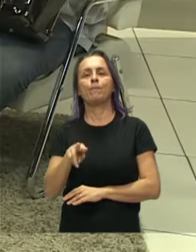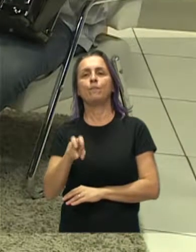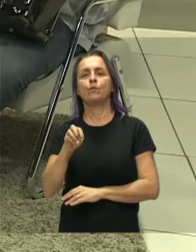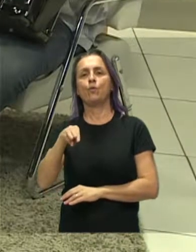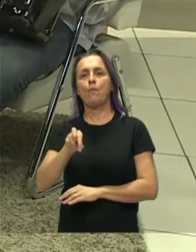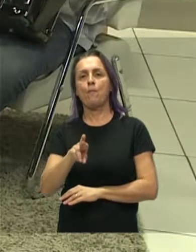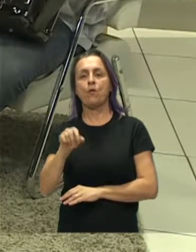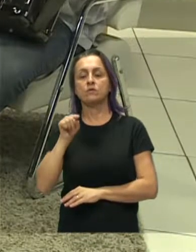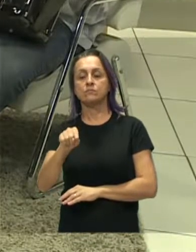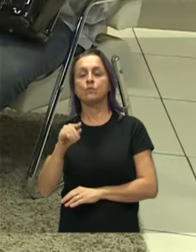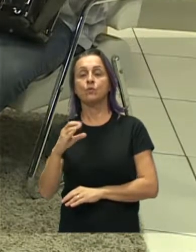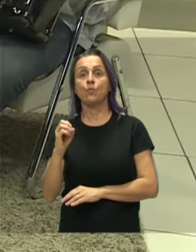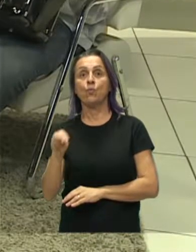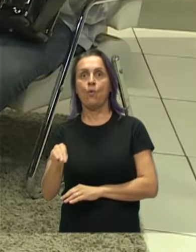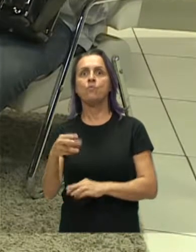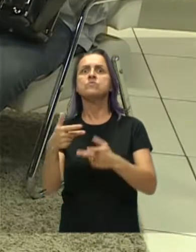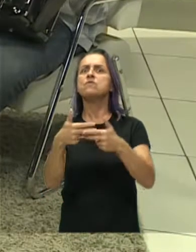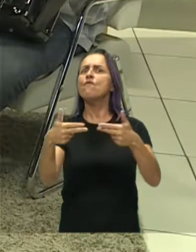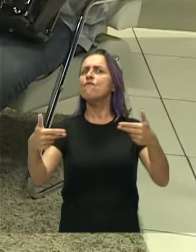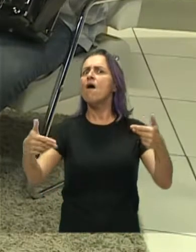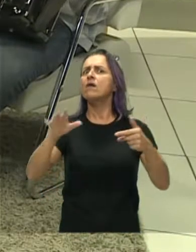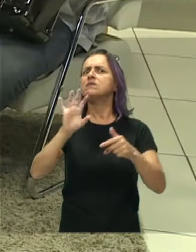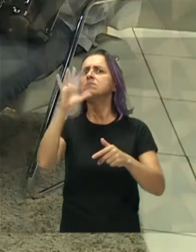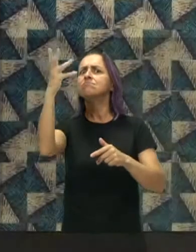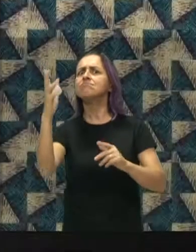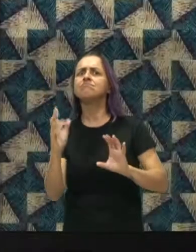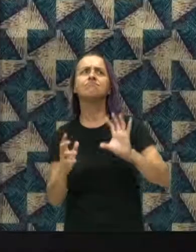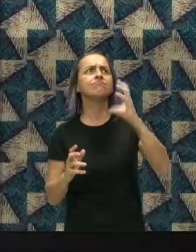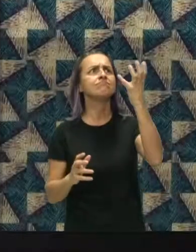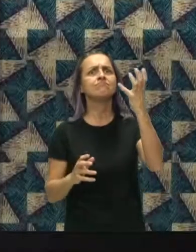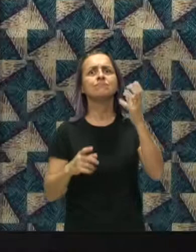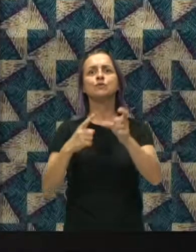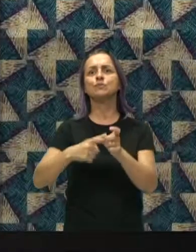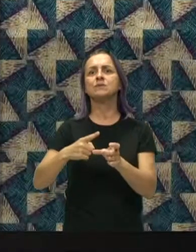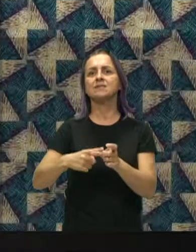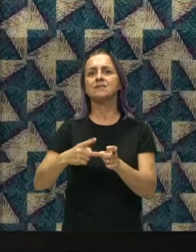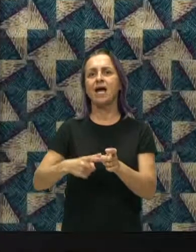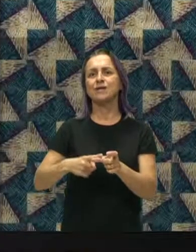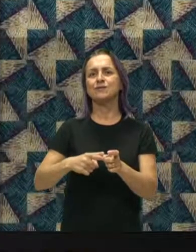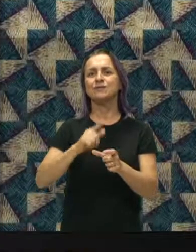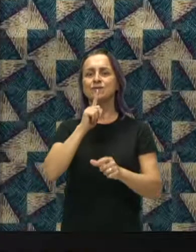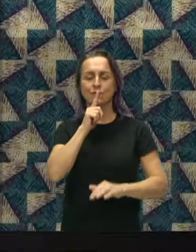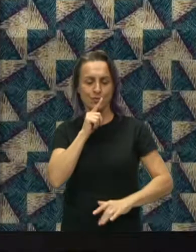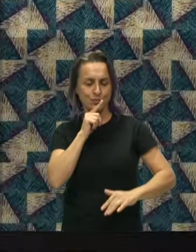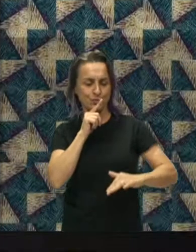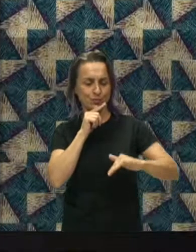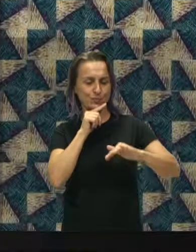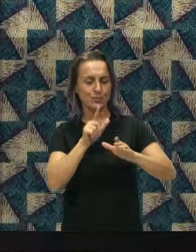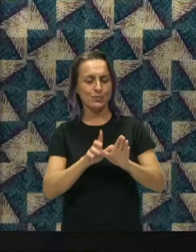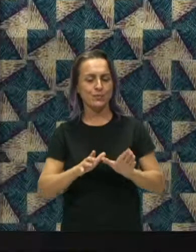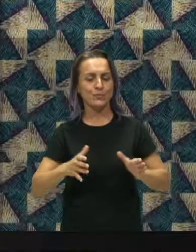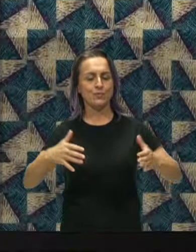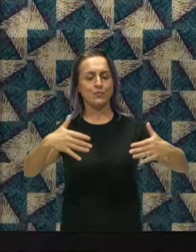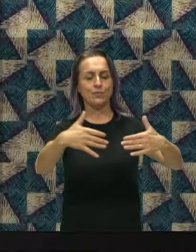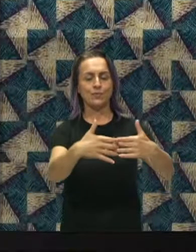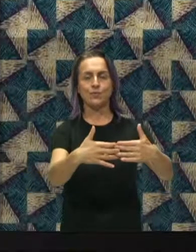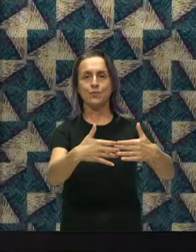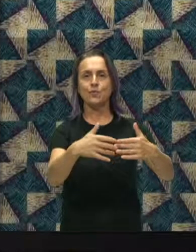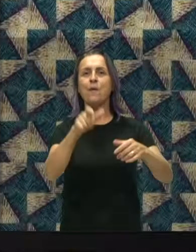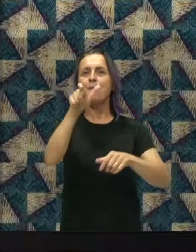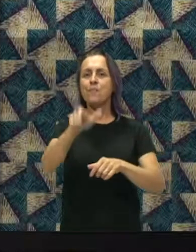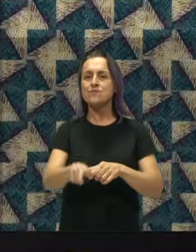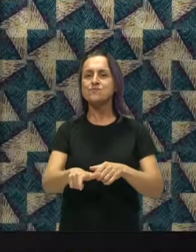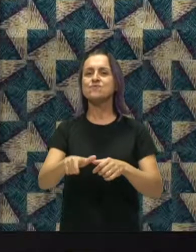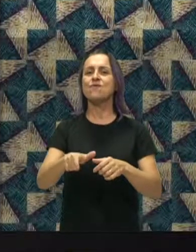do cotidiano de uma cidade. É uma lagoa que tem daí sobe algumas casas, tem um pessoal fazendo churrasco, um